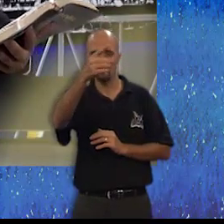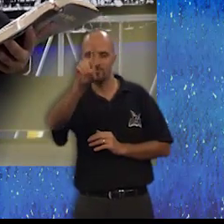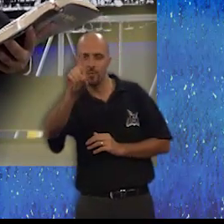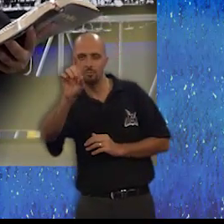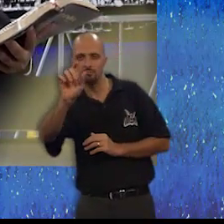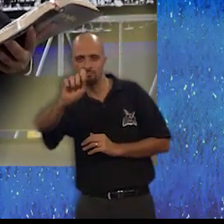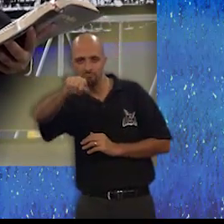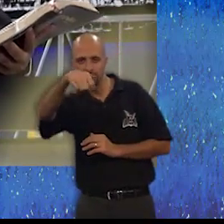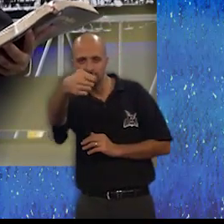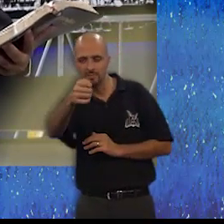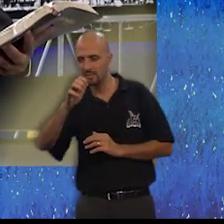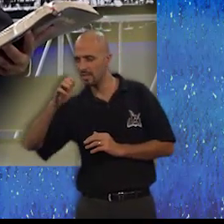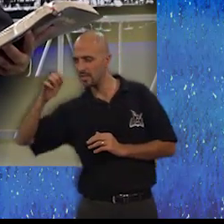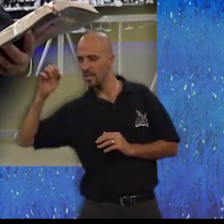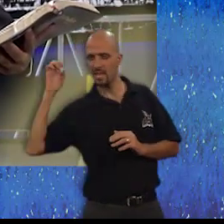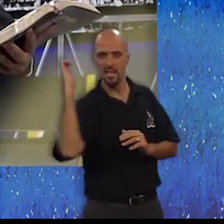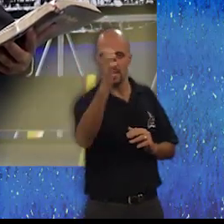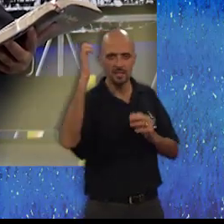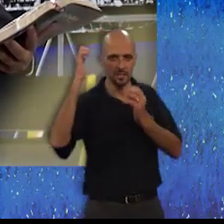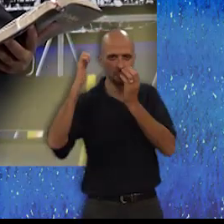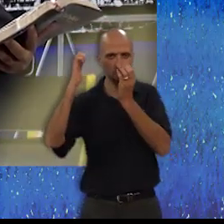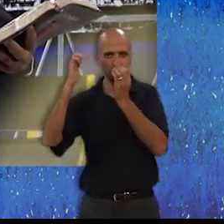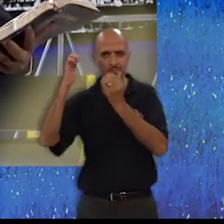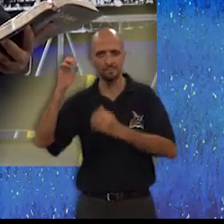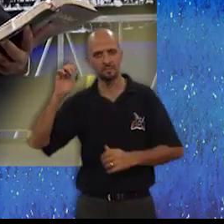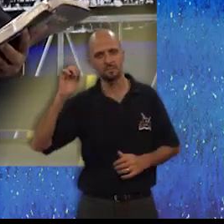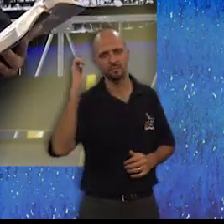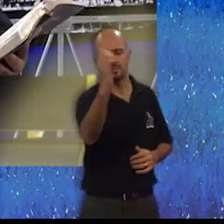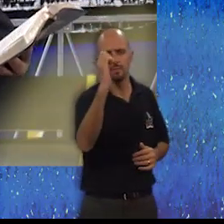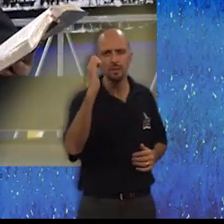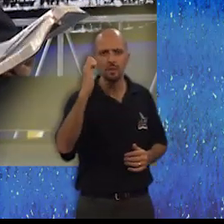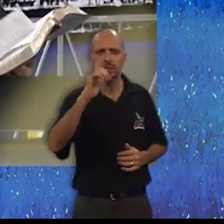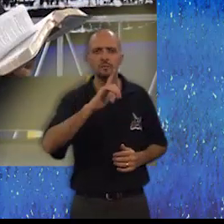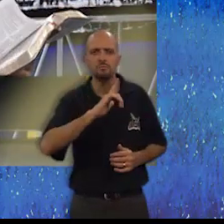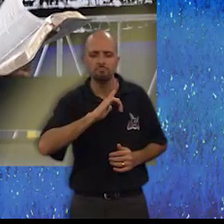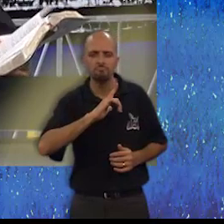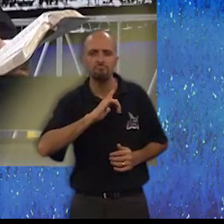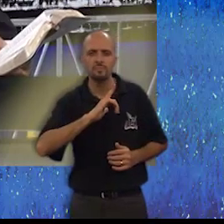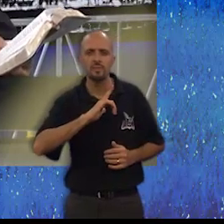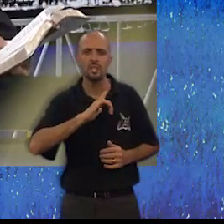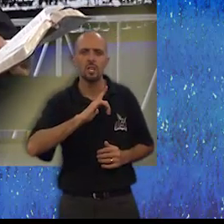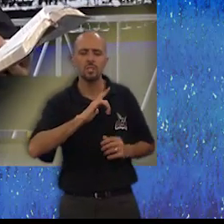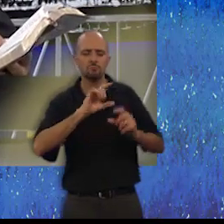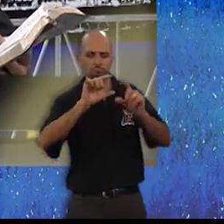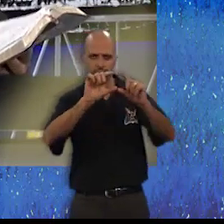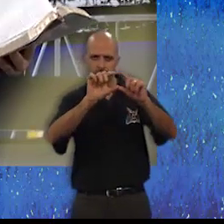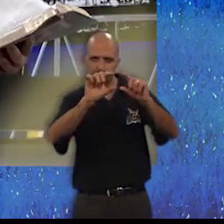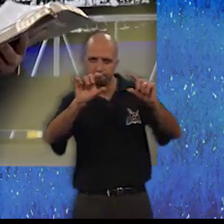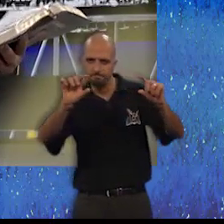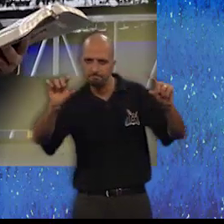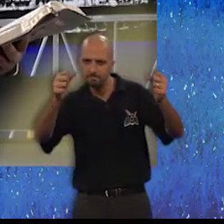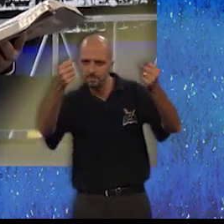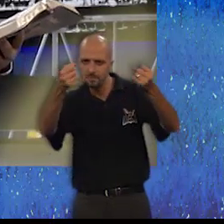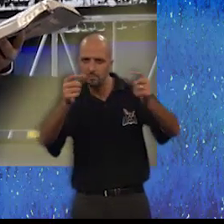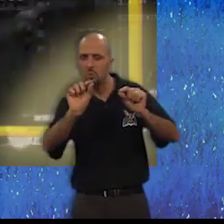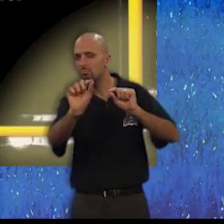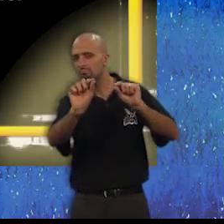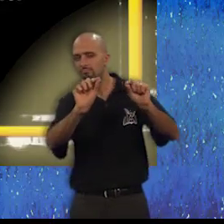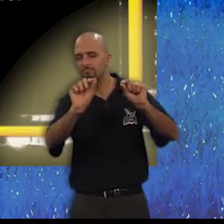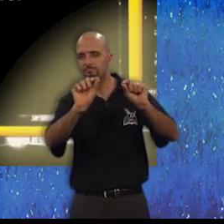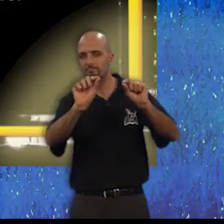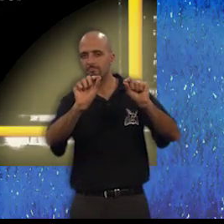de 54 até o 59, vamos ver aqui, até o 60. Olha o que